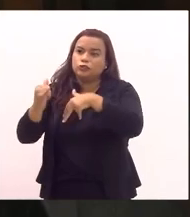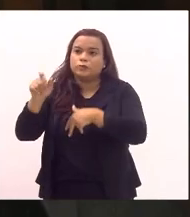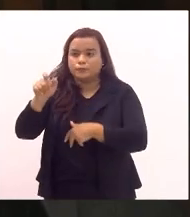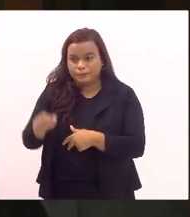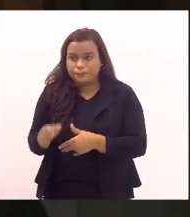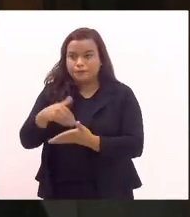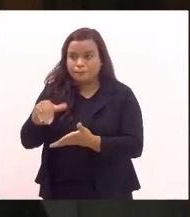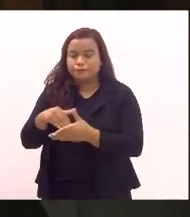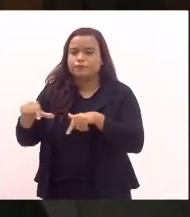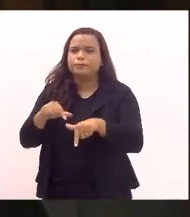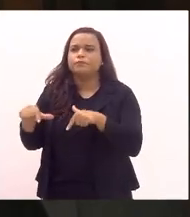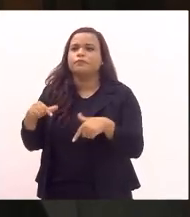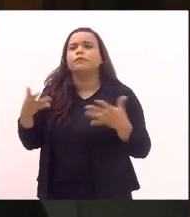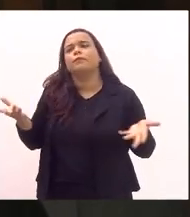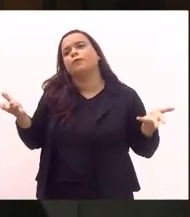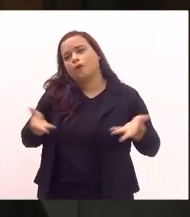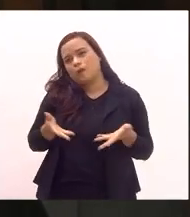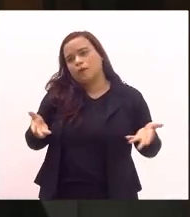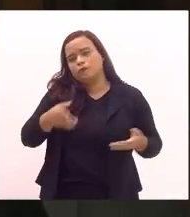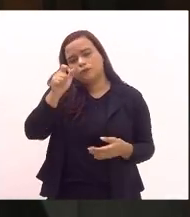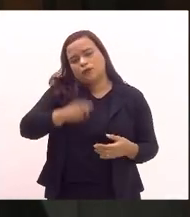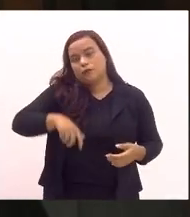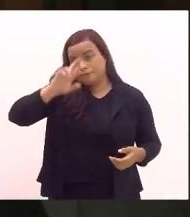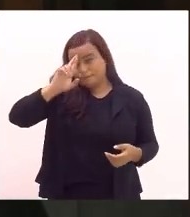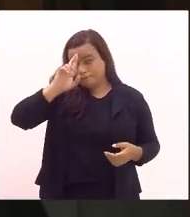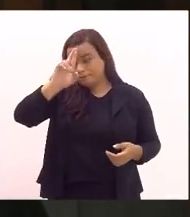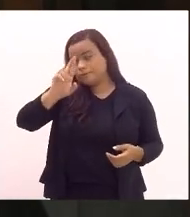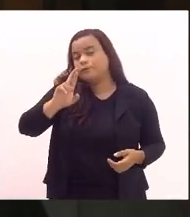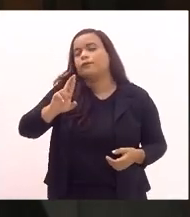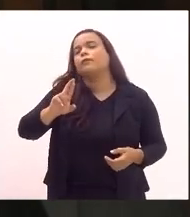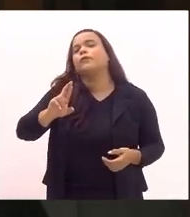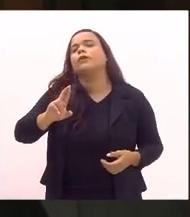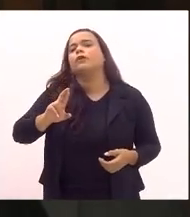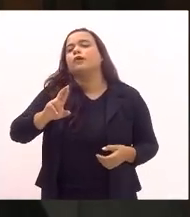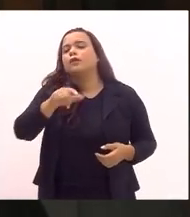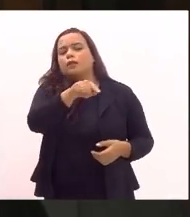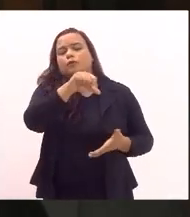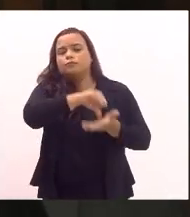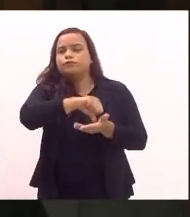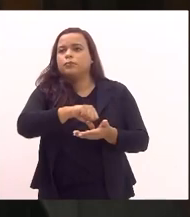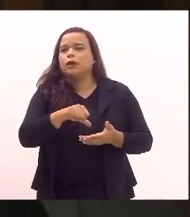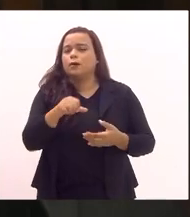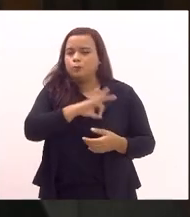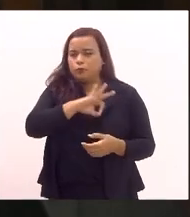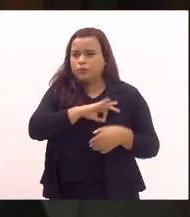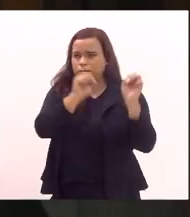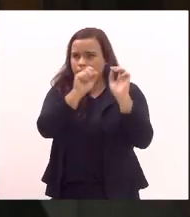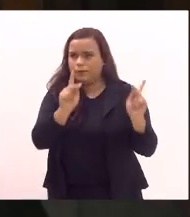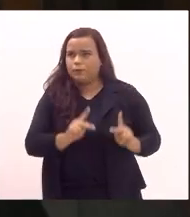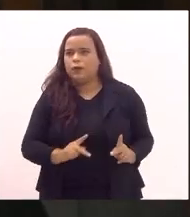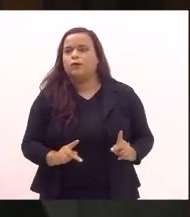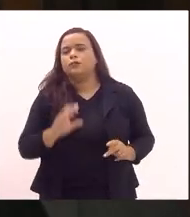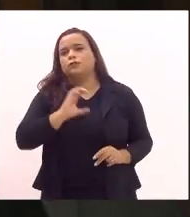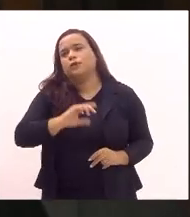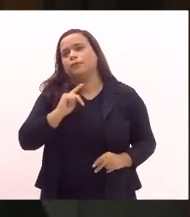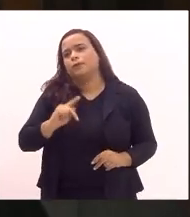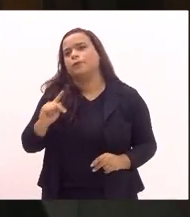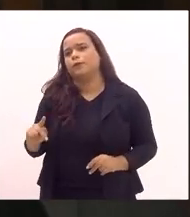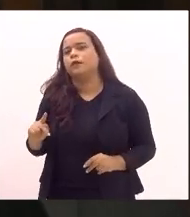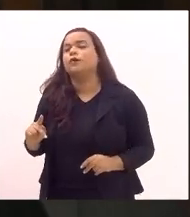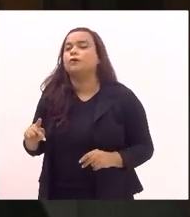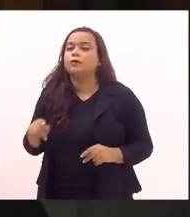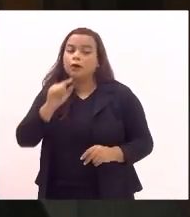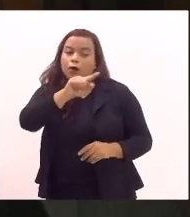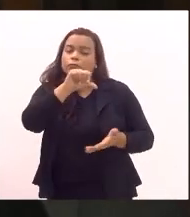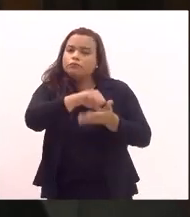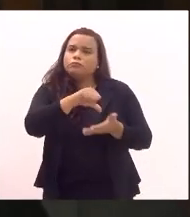do comando de polícia pacificadora SPP e tem feito um brilhante trabalho naquela unidade unidade com cinco